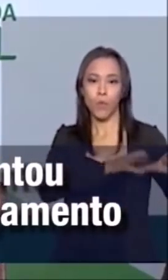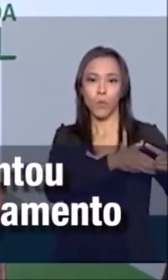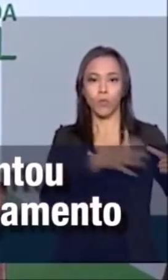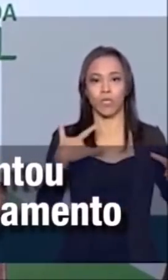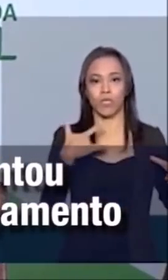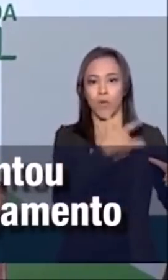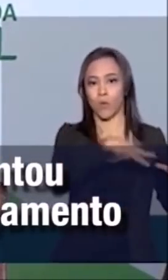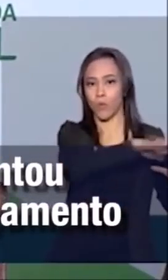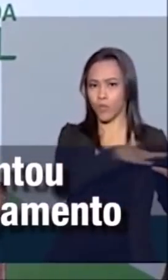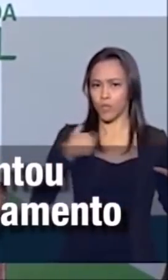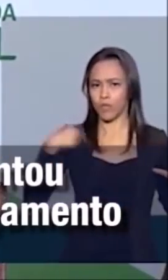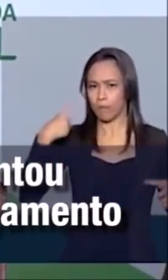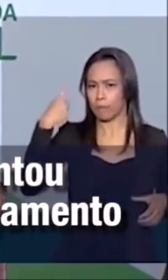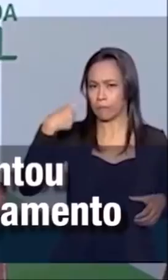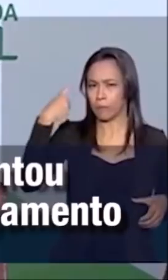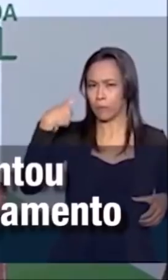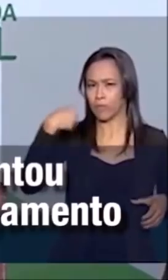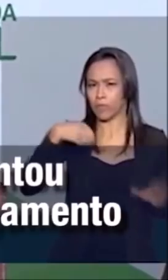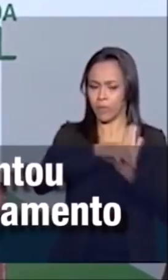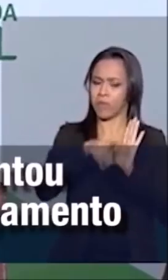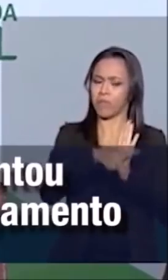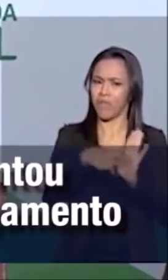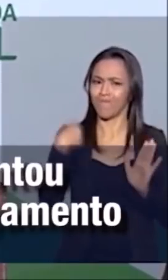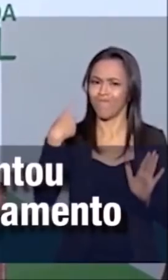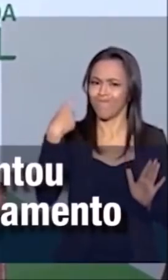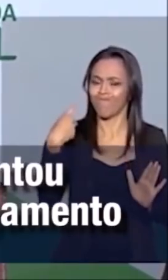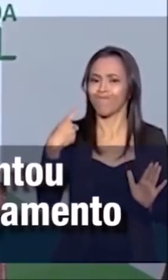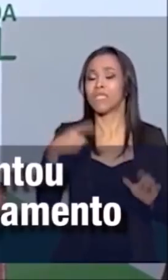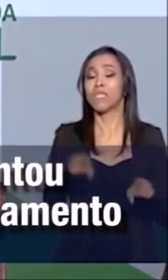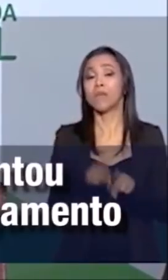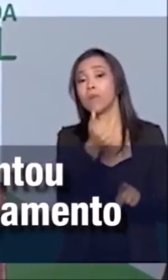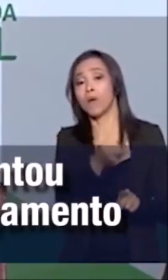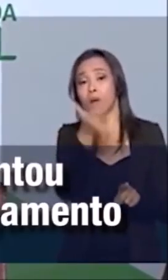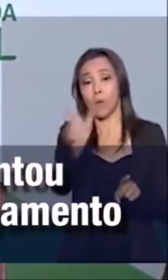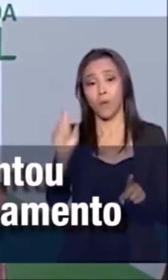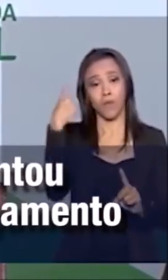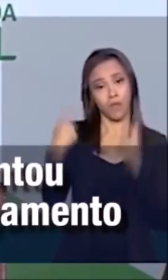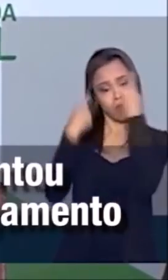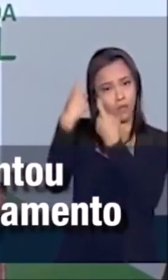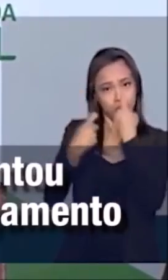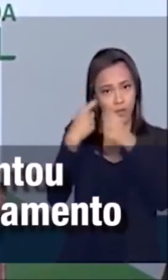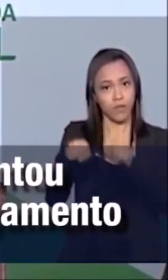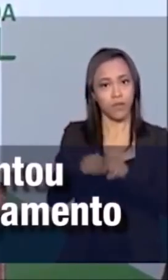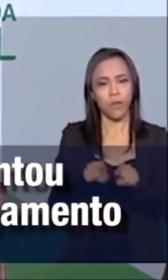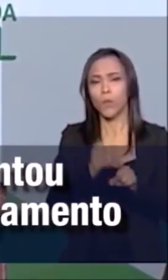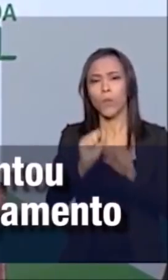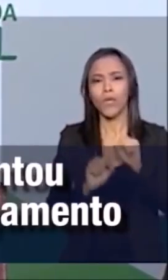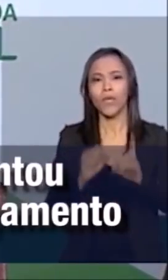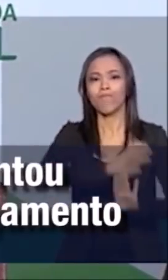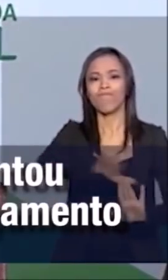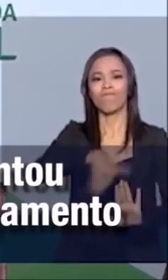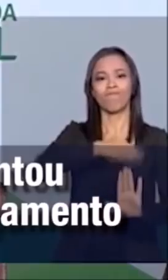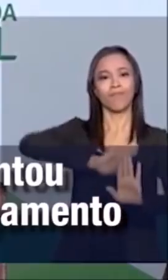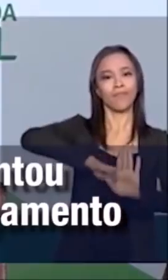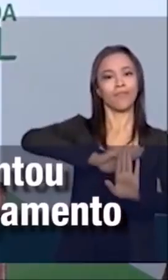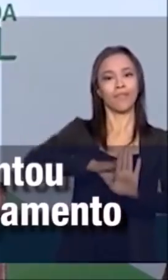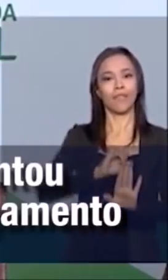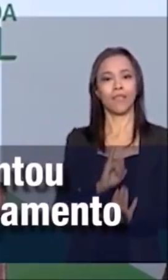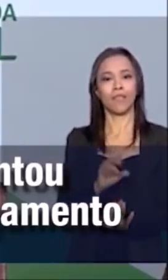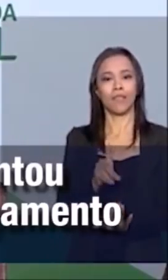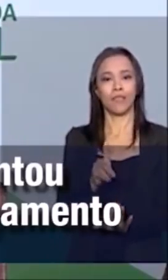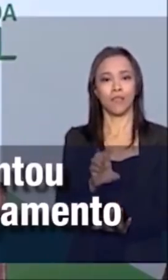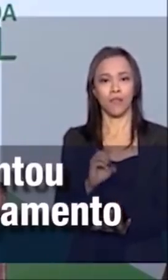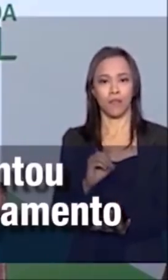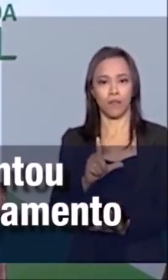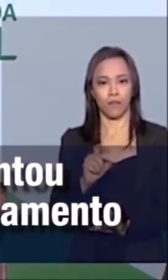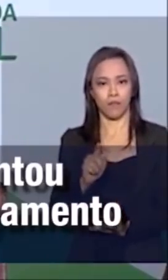falei que tinha preocupação com o MP, mas tinha uma outra preocupação também enorme, a questão ideológica,